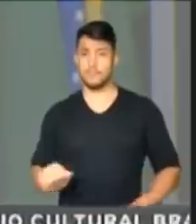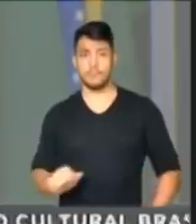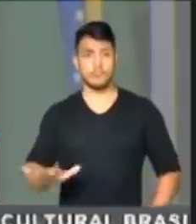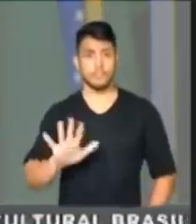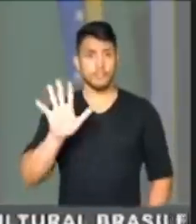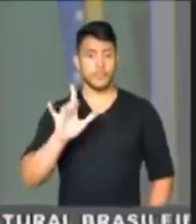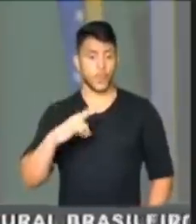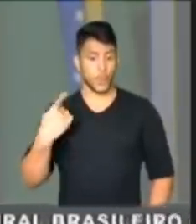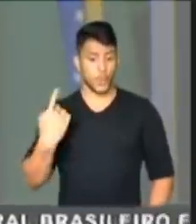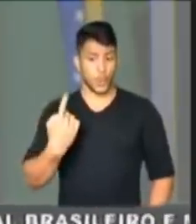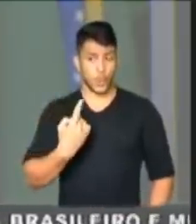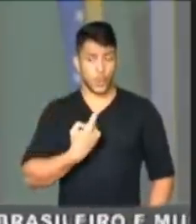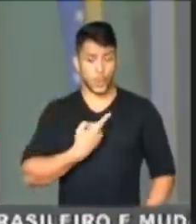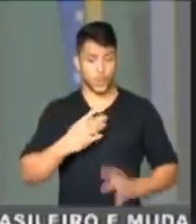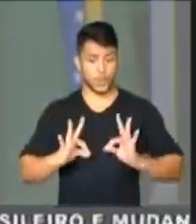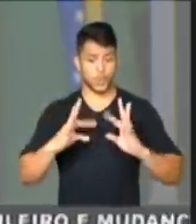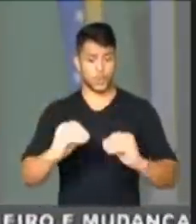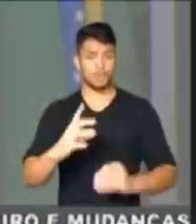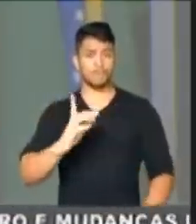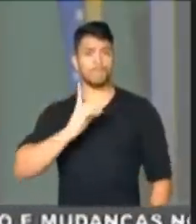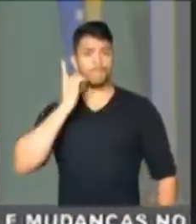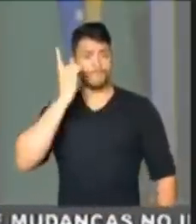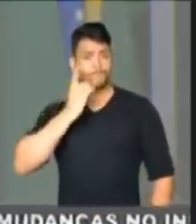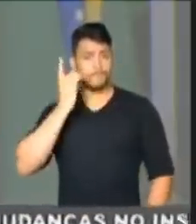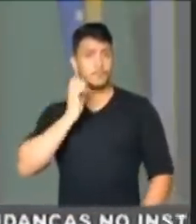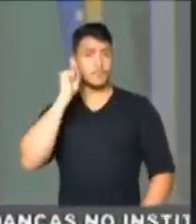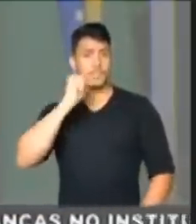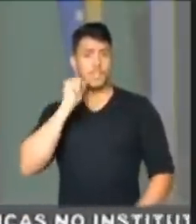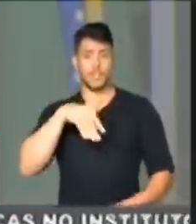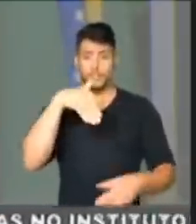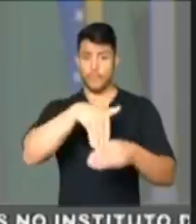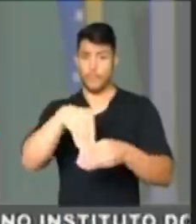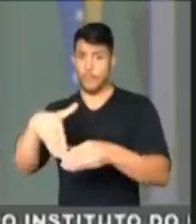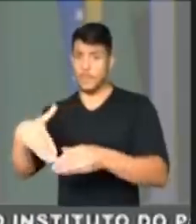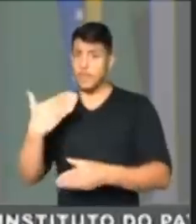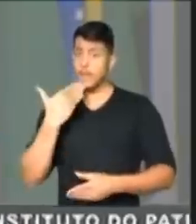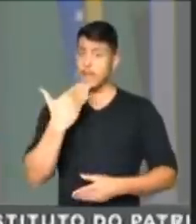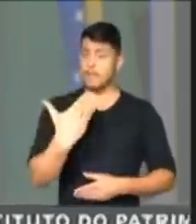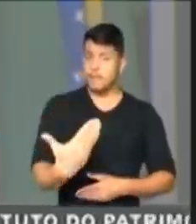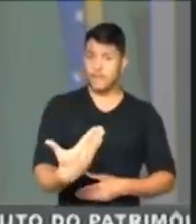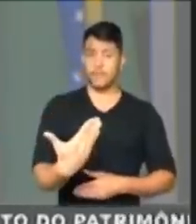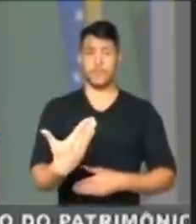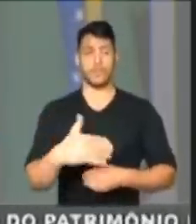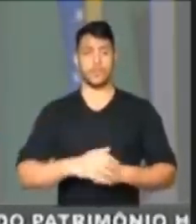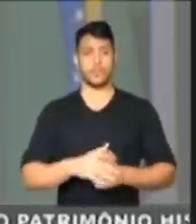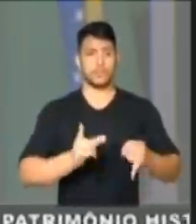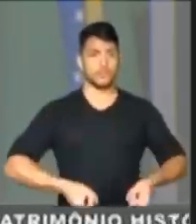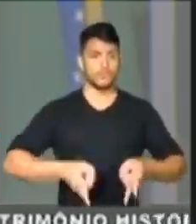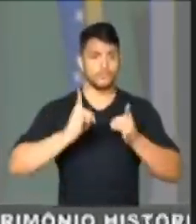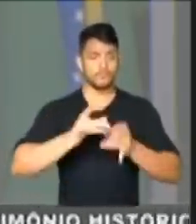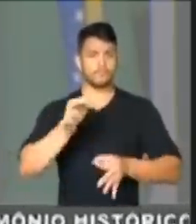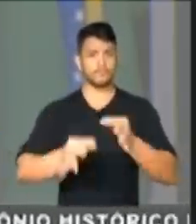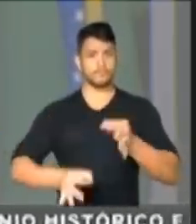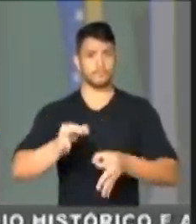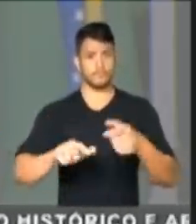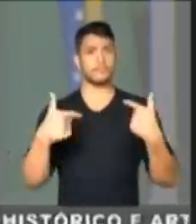Nós, cada um dos parlamentares que votarem favorável à compra desse prédio para a Justiça do